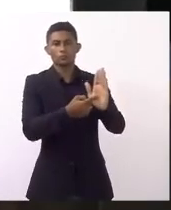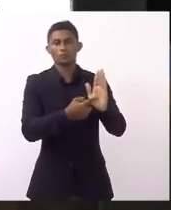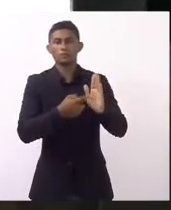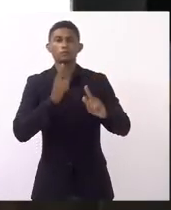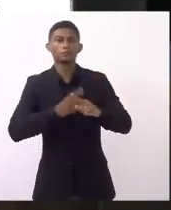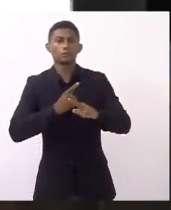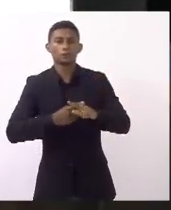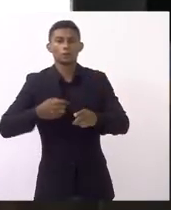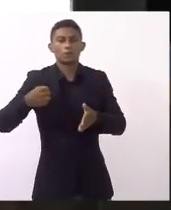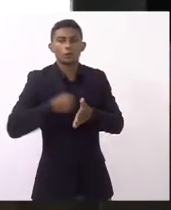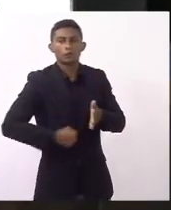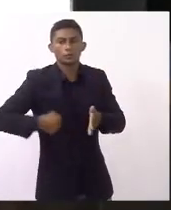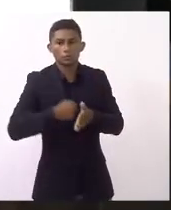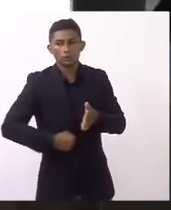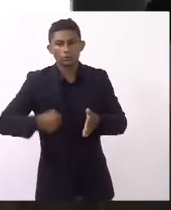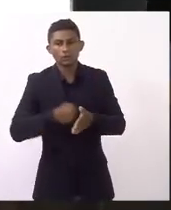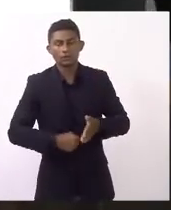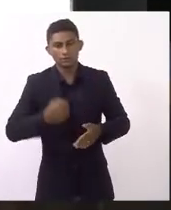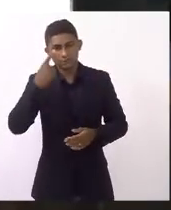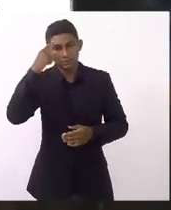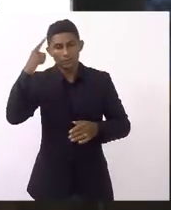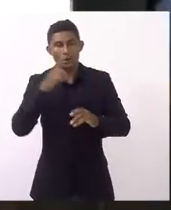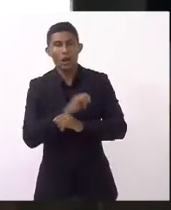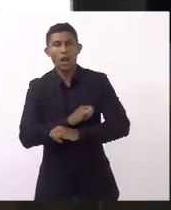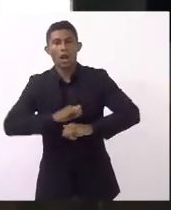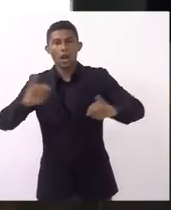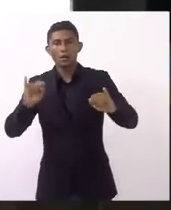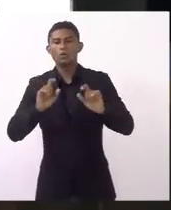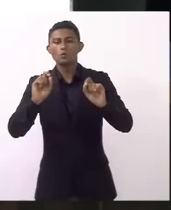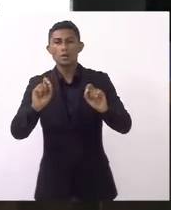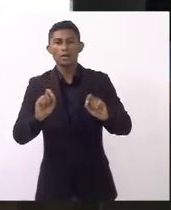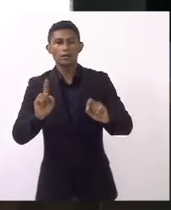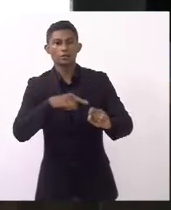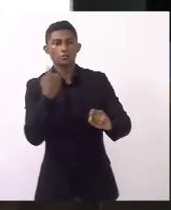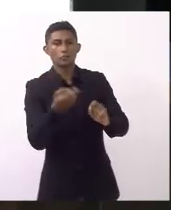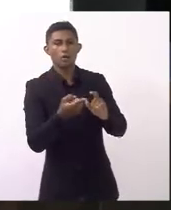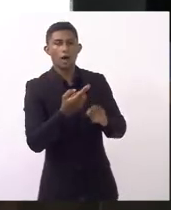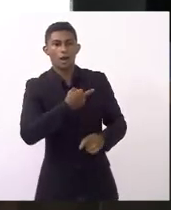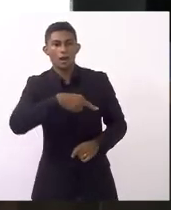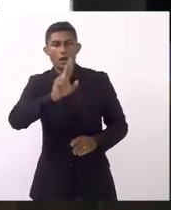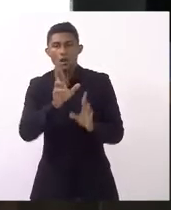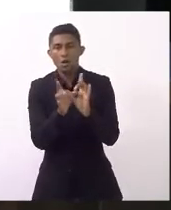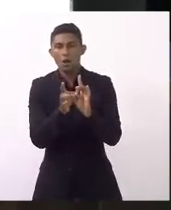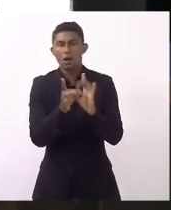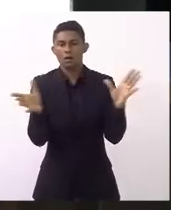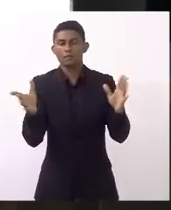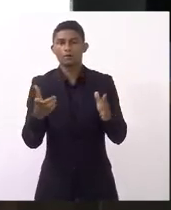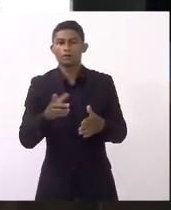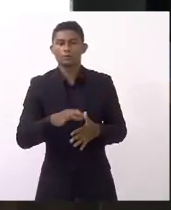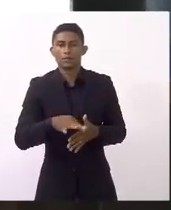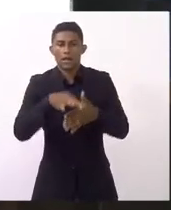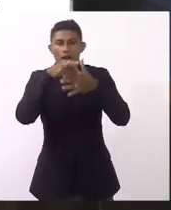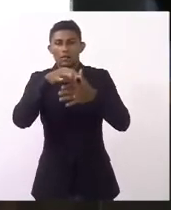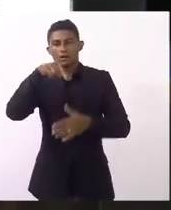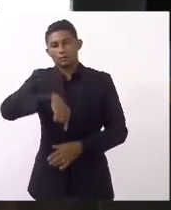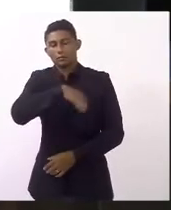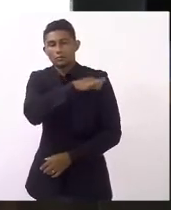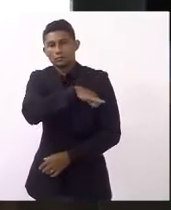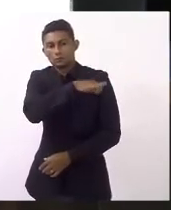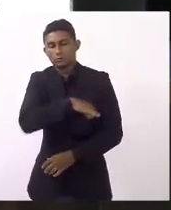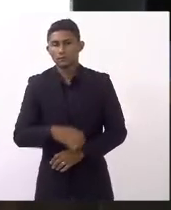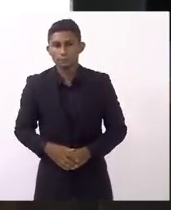luta empreendida na campanha liberte o nosso sagrado por lideranças religiosas no estado do Rio de Janeiro